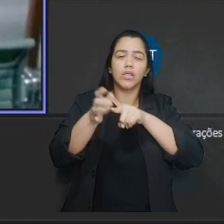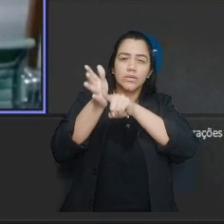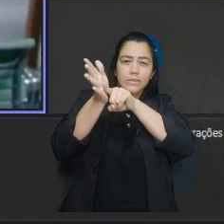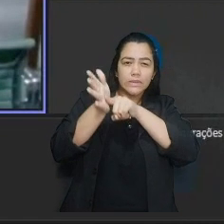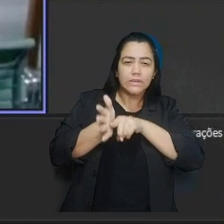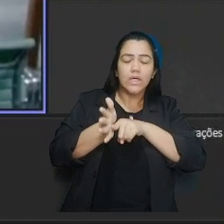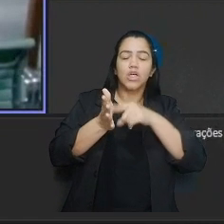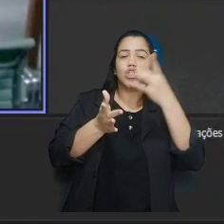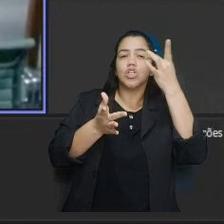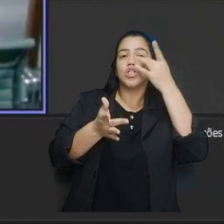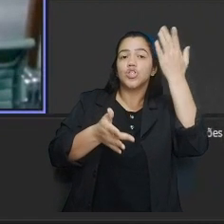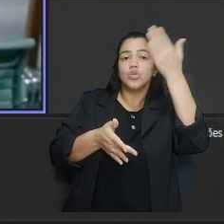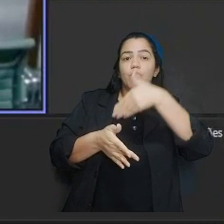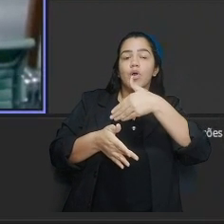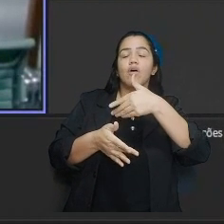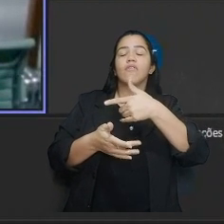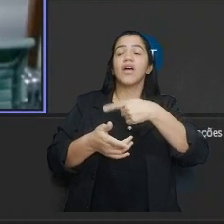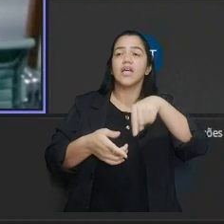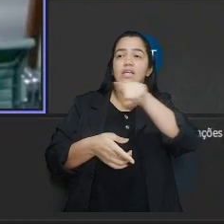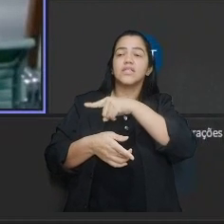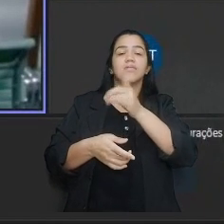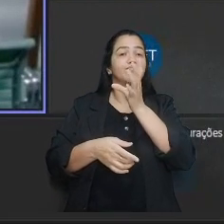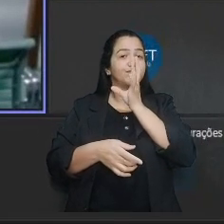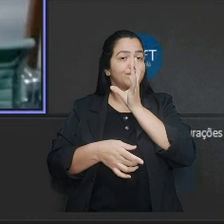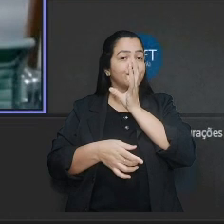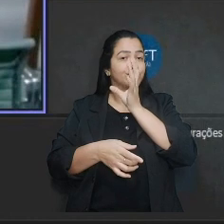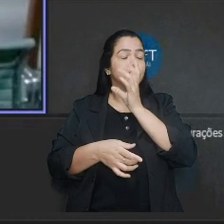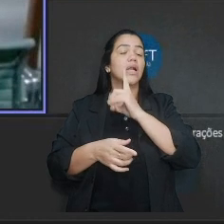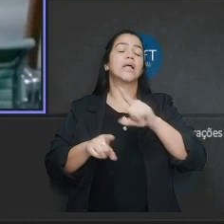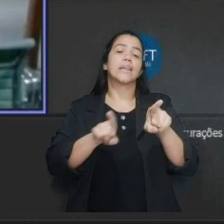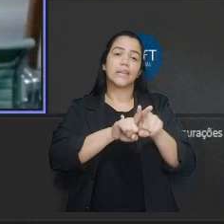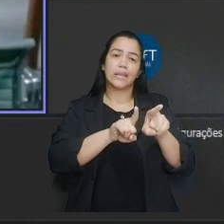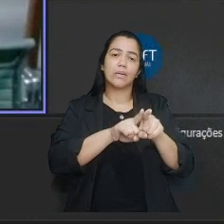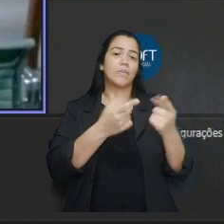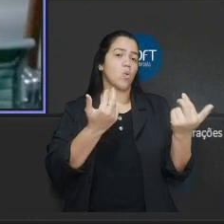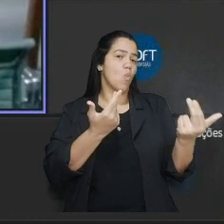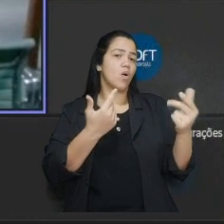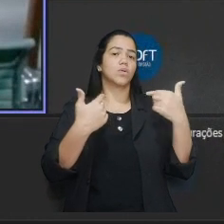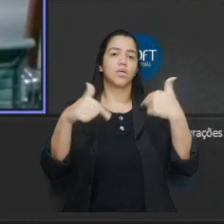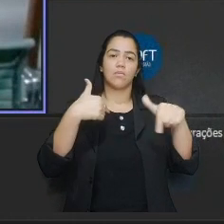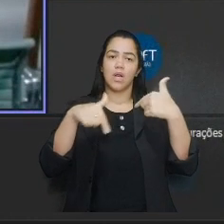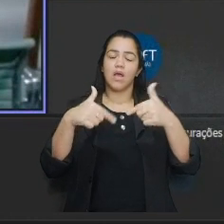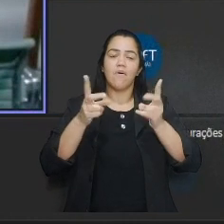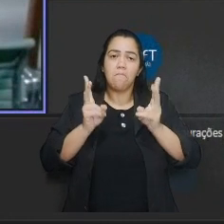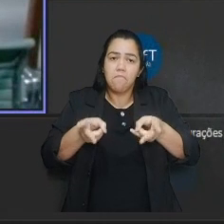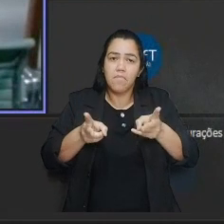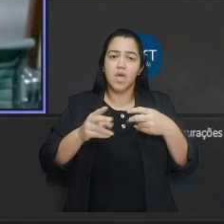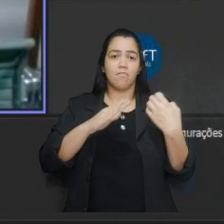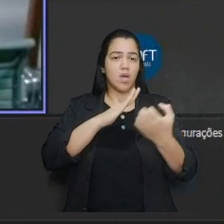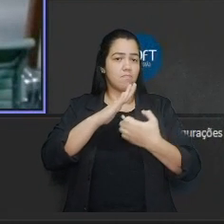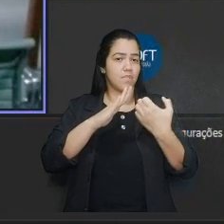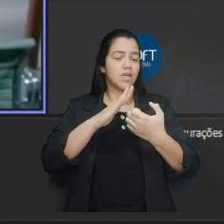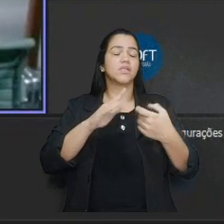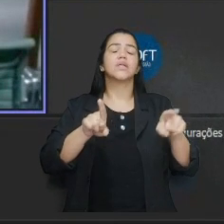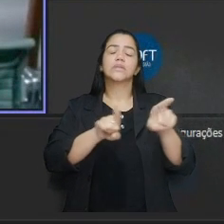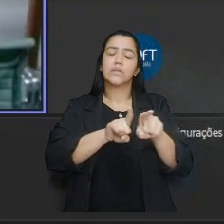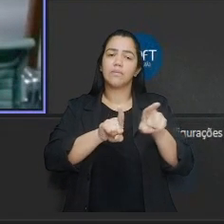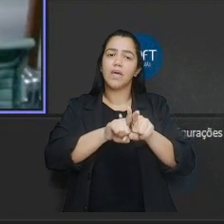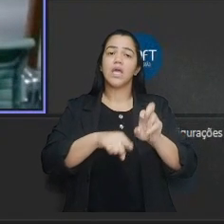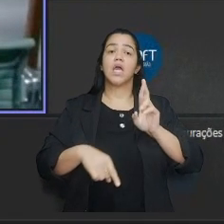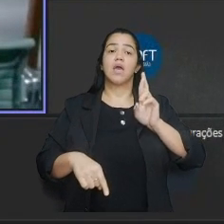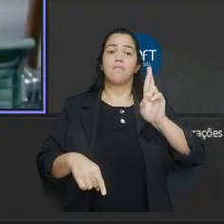na fase de especificação de provas, que seria ouvida, porque ela também trabalhava na mesma